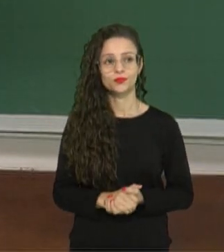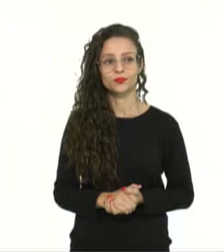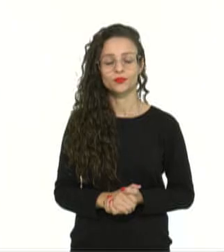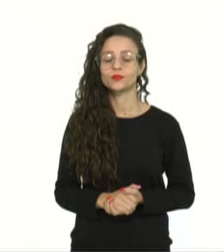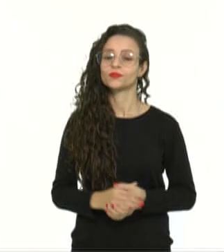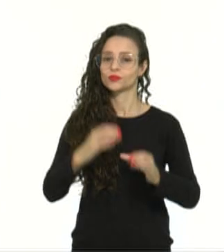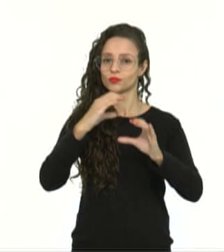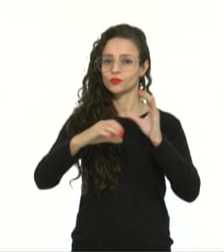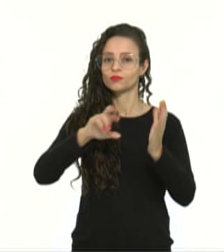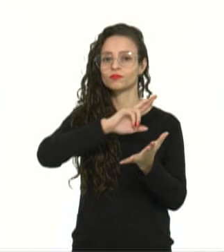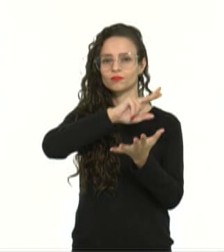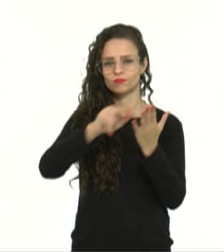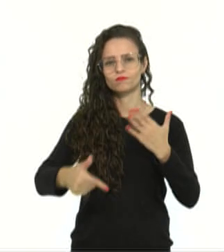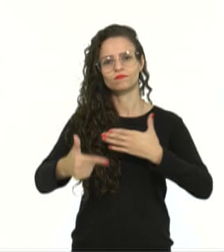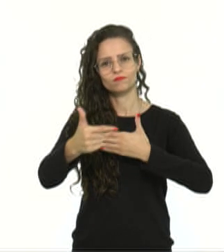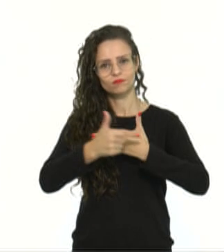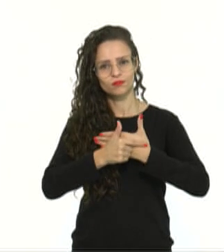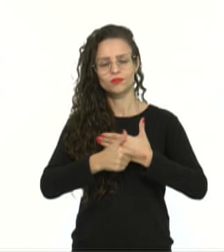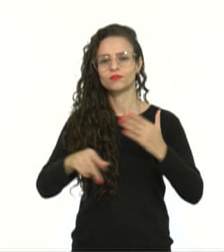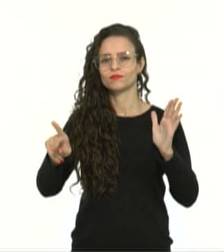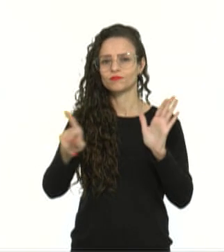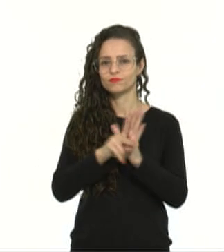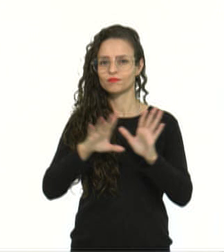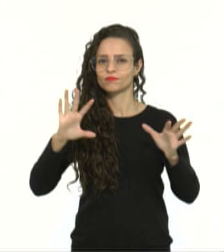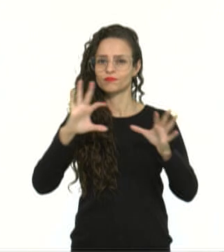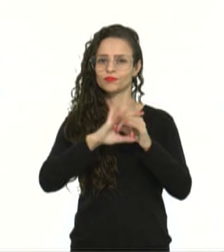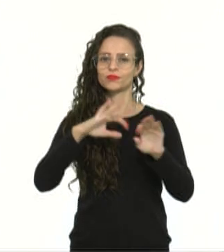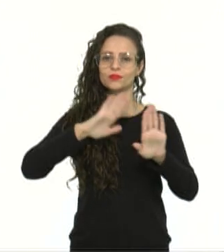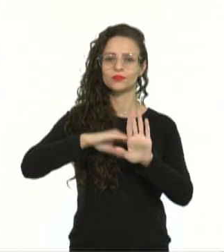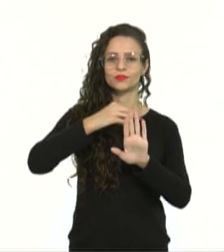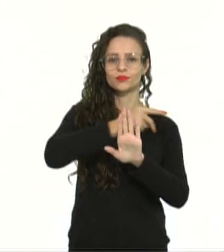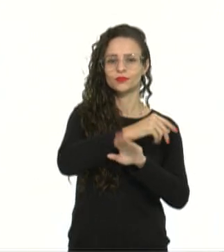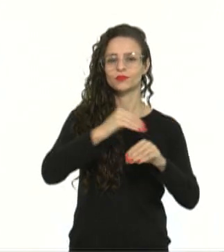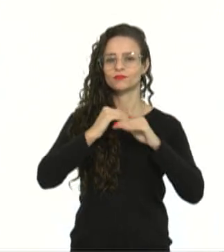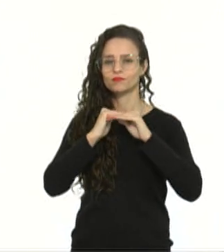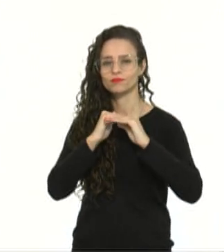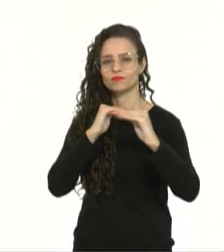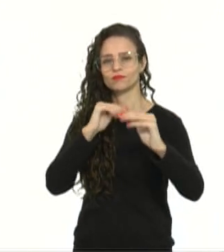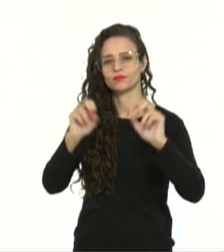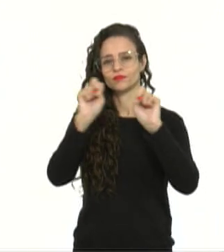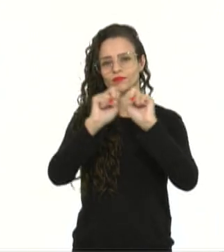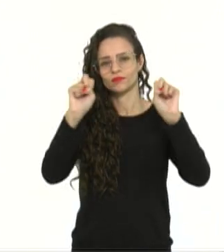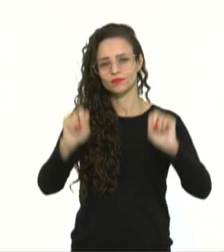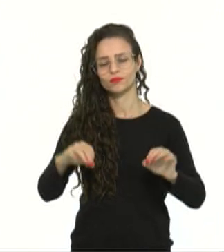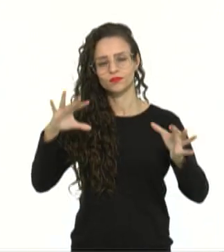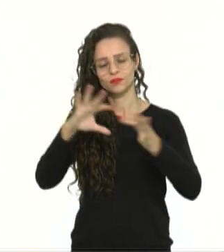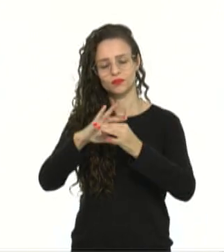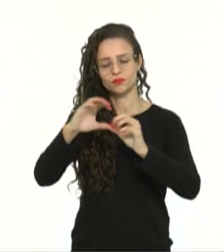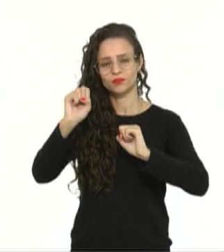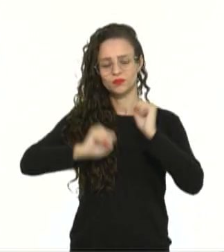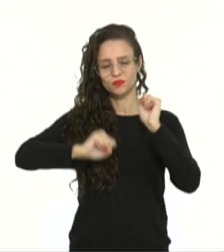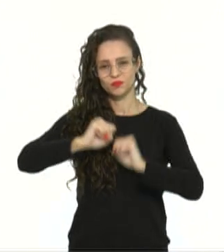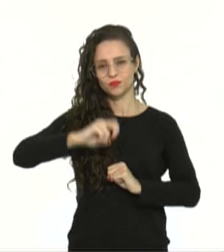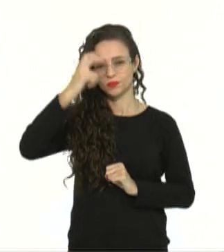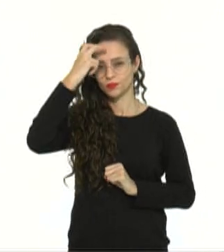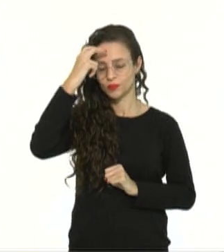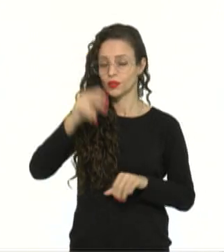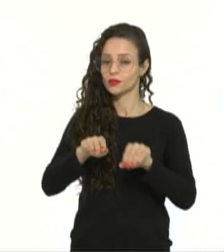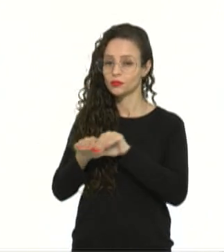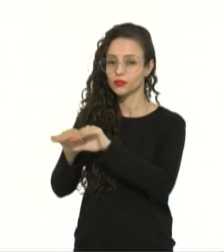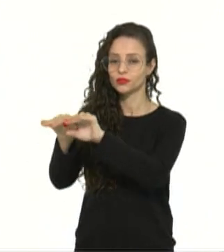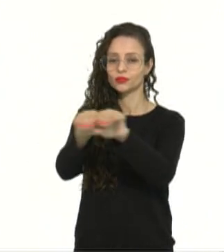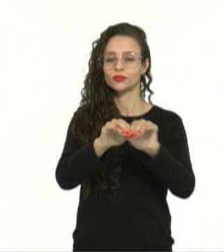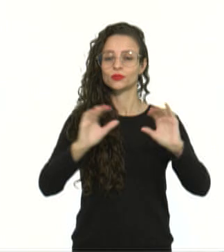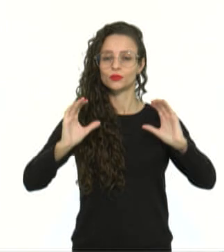de comunicação cumprem um papel ideológico importante para a manutenção do sistema através da cultura de massa. A padronização